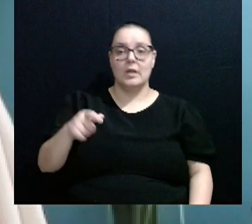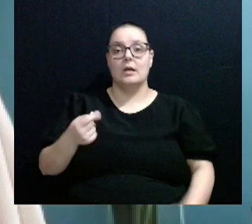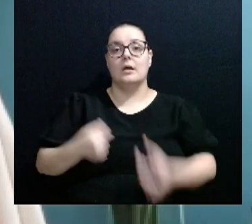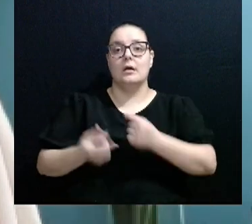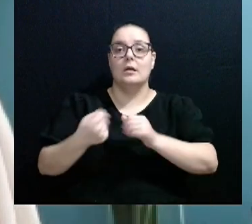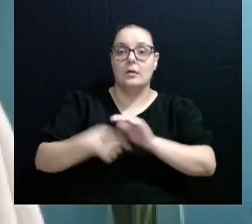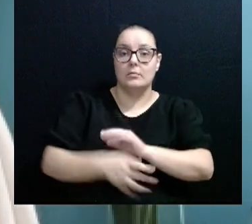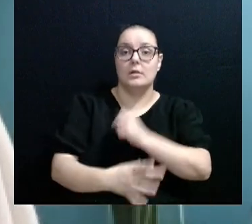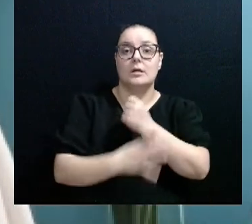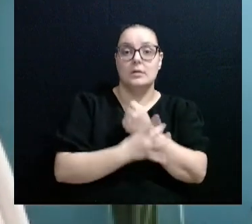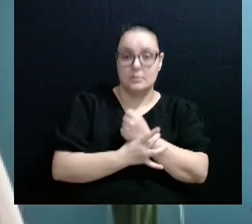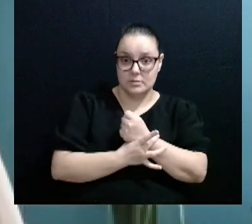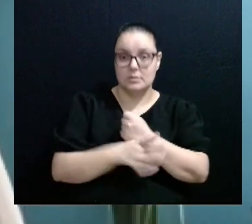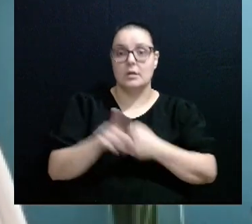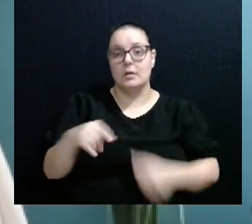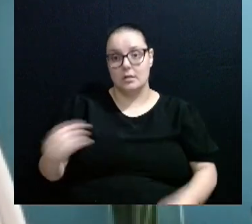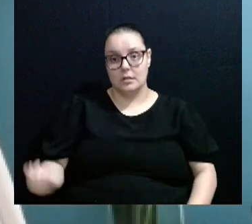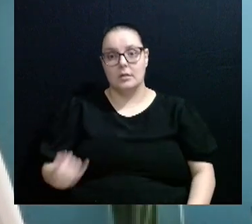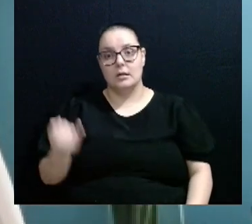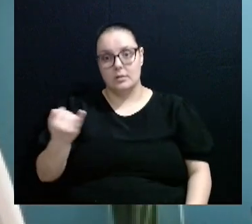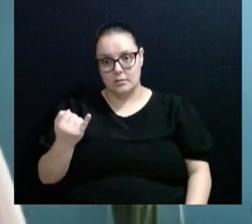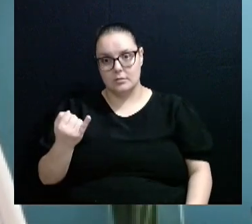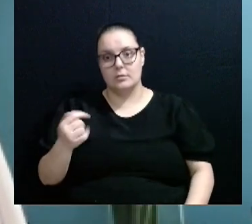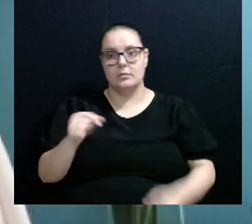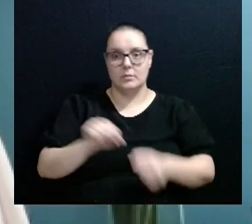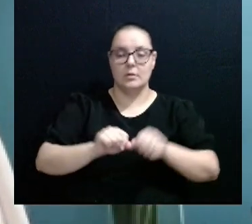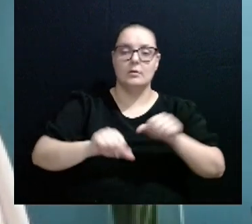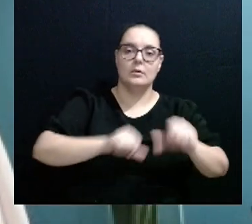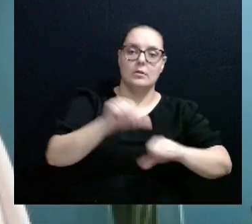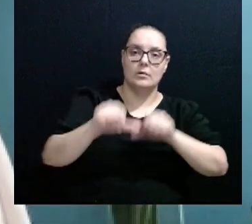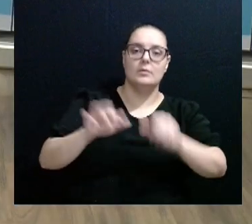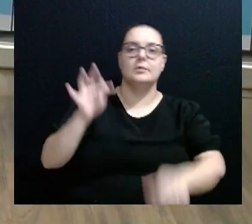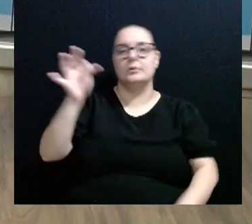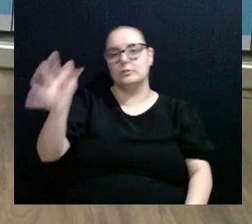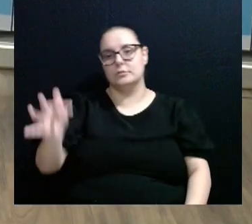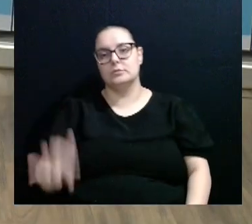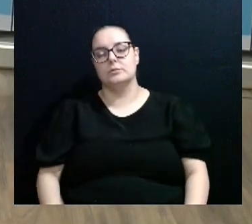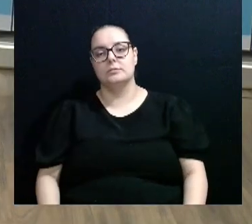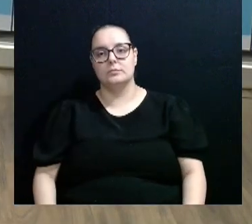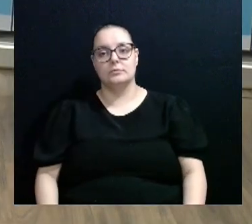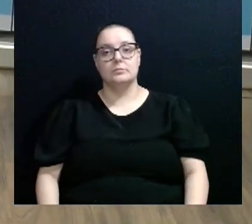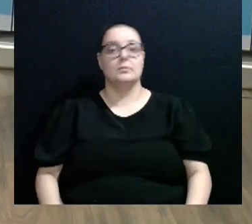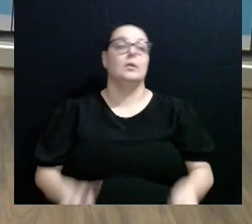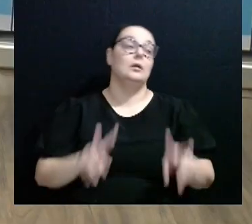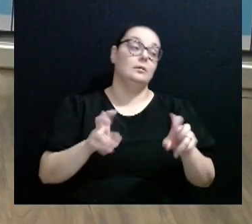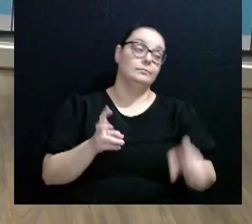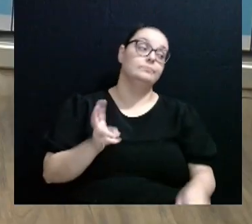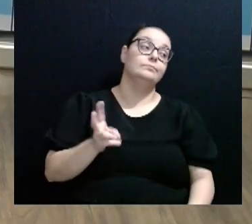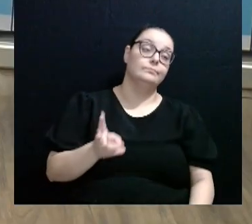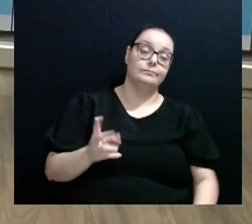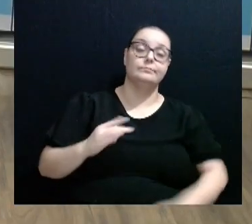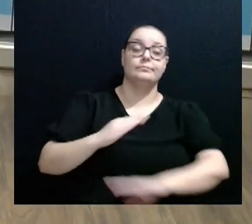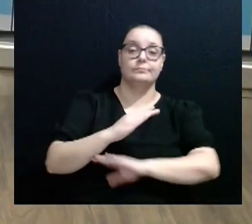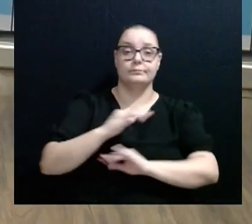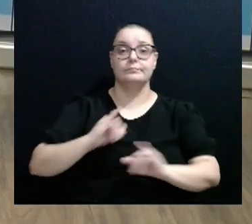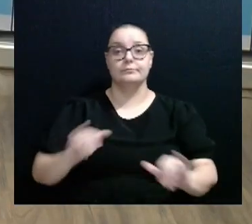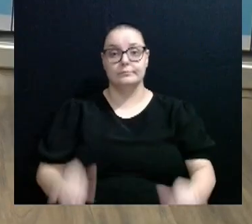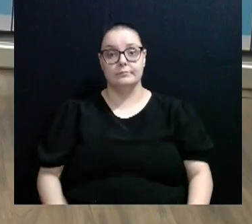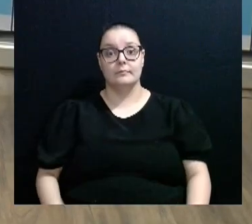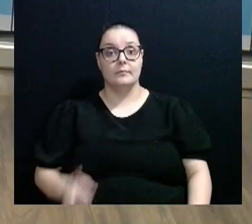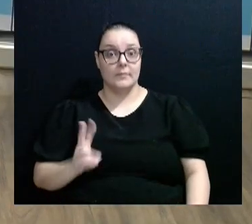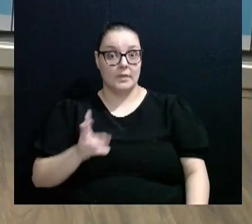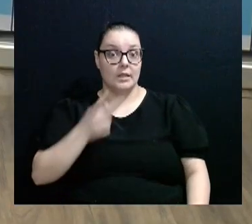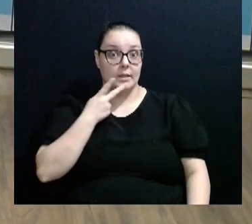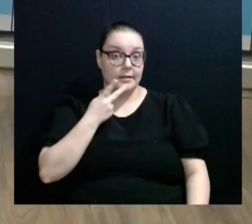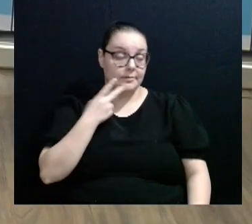E é fundamental para a gente fazer essas mudanças no futuro. Este é um assunto recorrente aqui no Jornal Câmara Notícias. A gente sempre fala sobre a importância